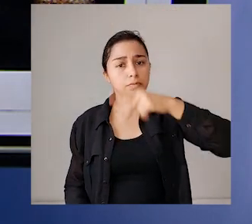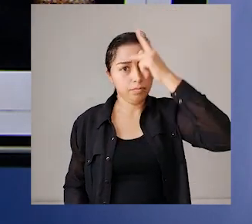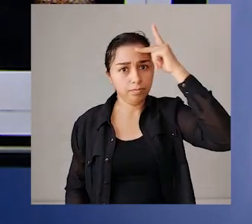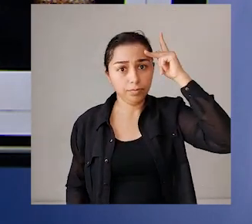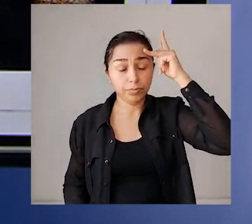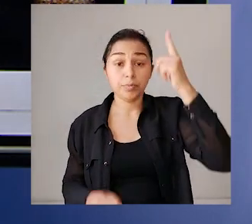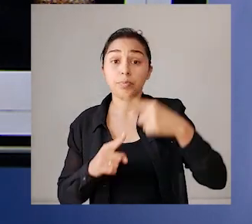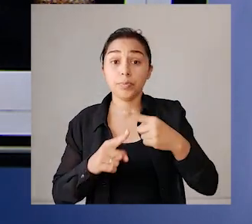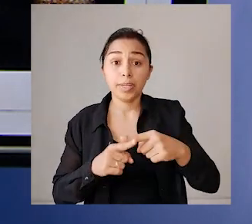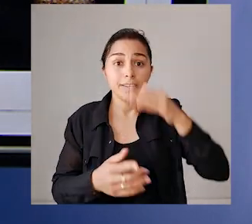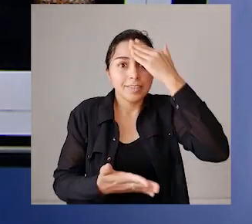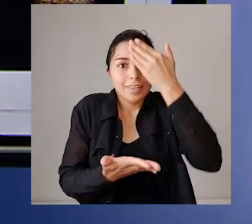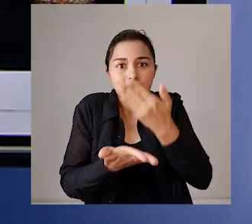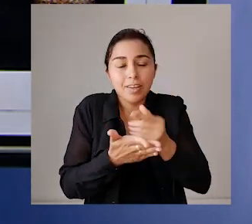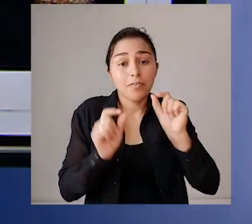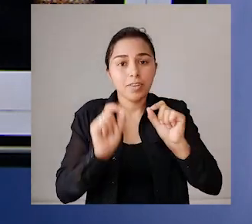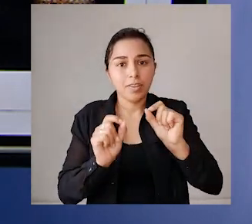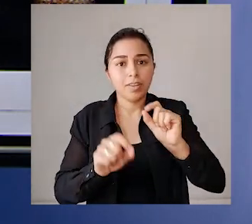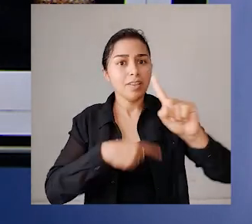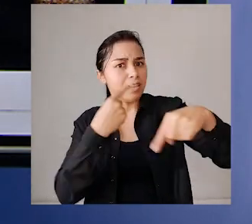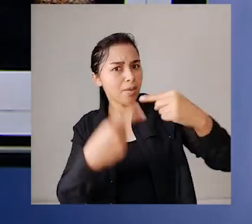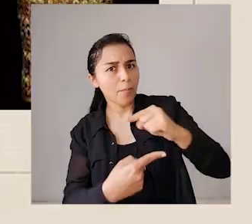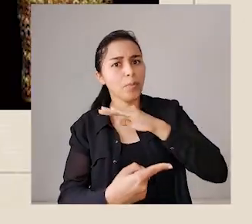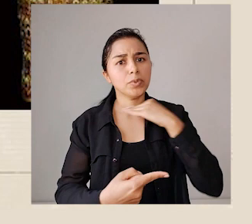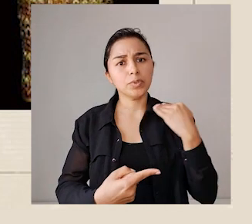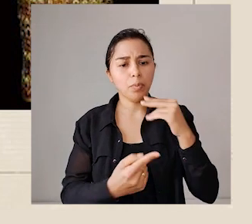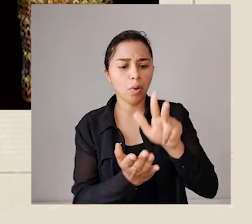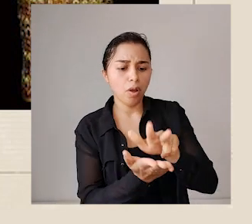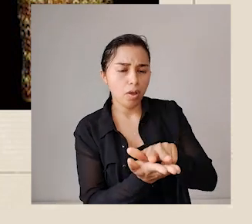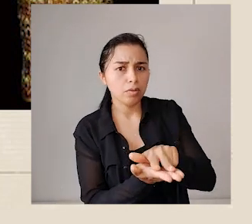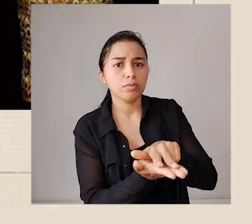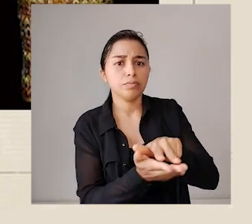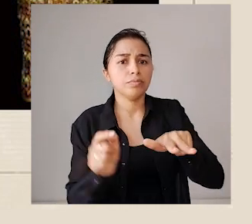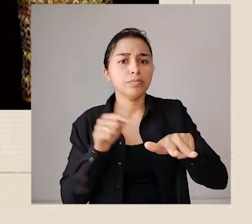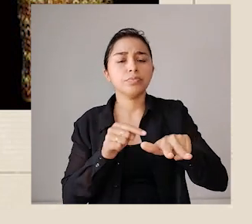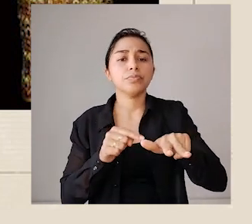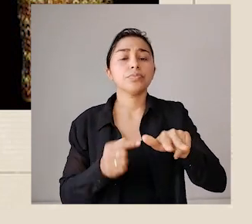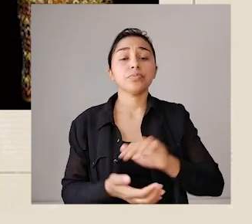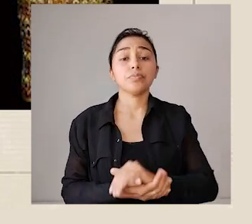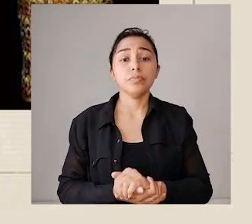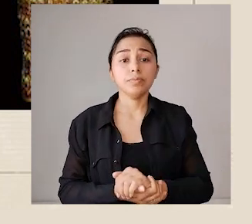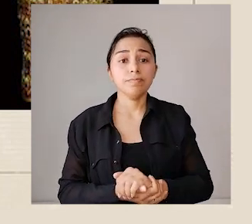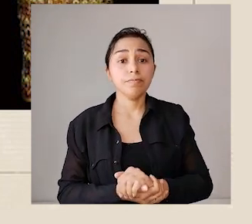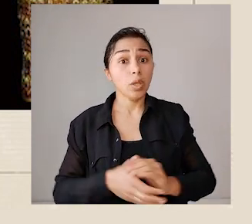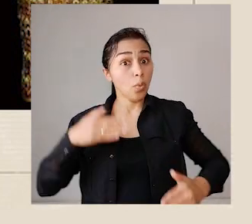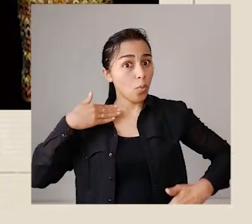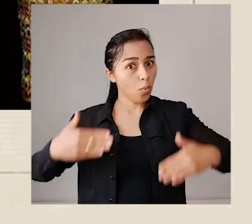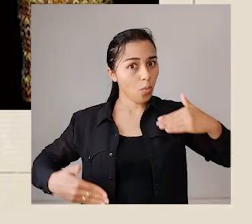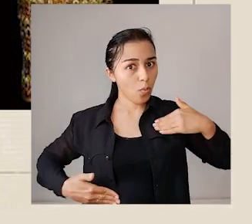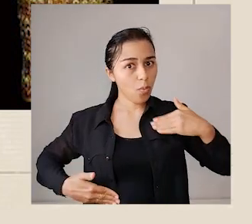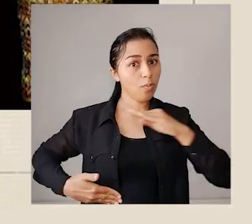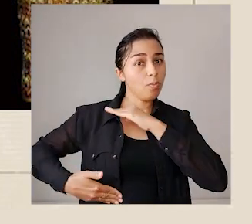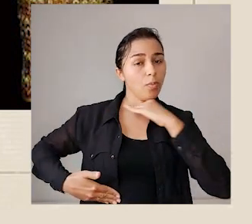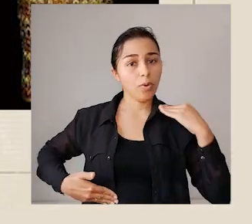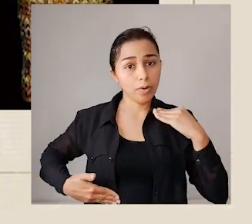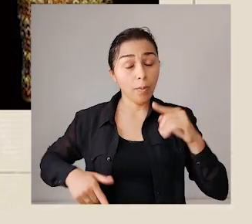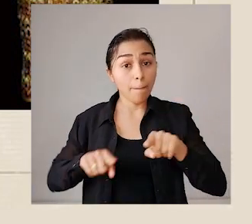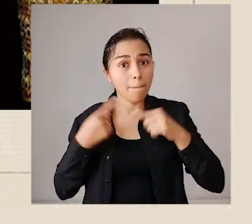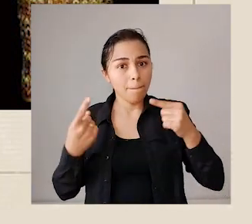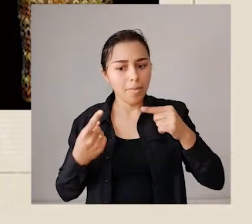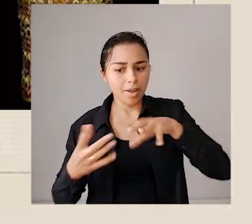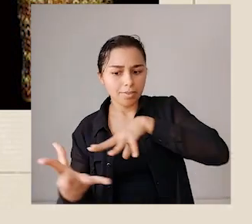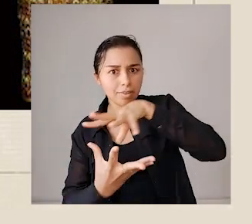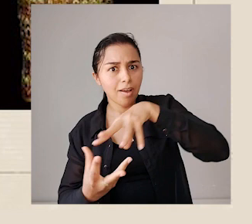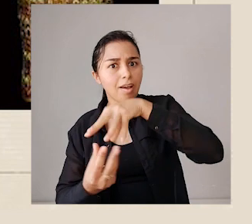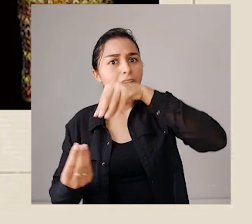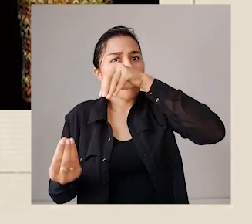como eles acreditavam nessa vida após a morte, o que eles pensavam? O corpo morreu, mas a